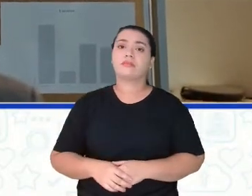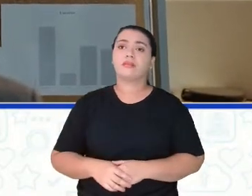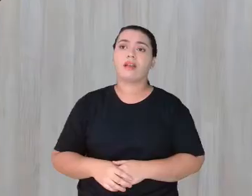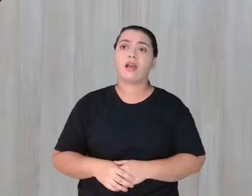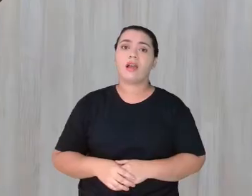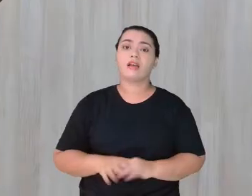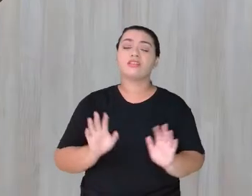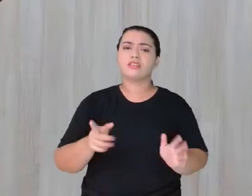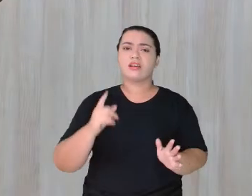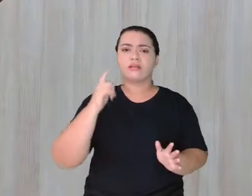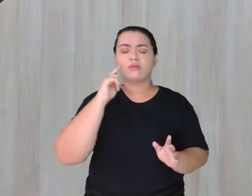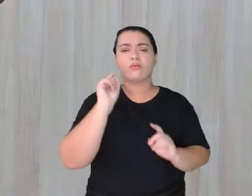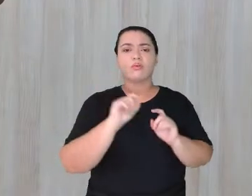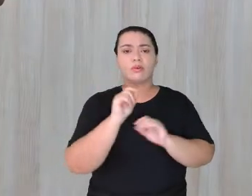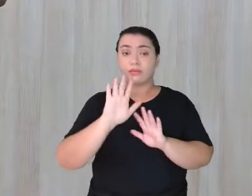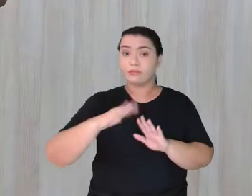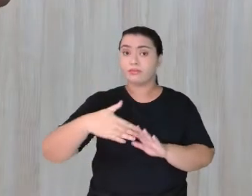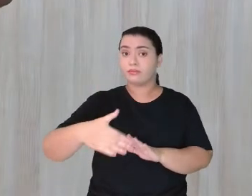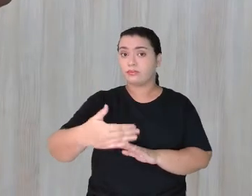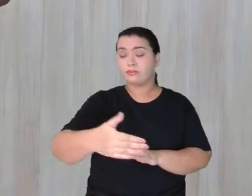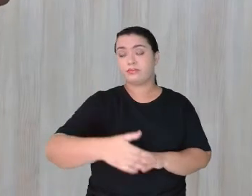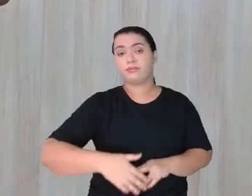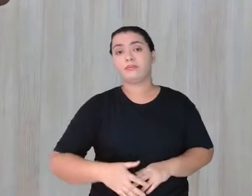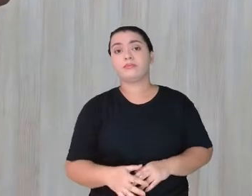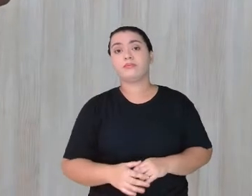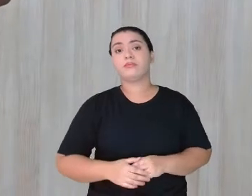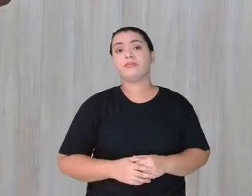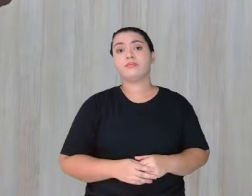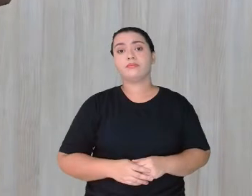na frente, nem toda